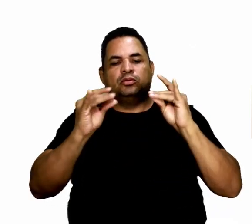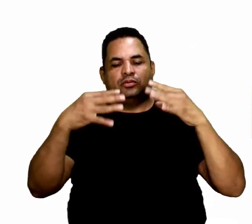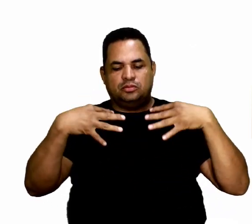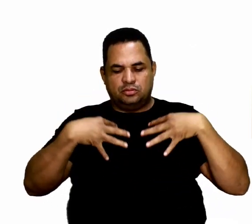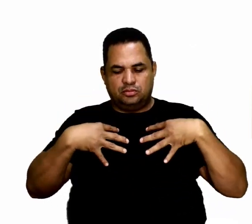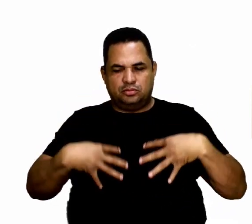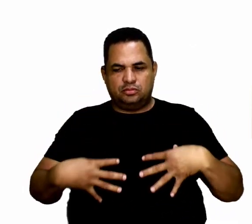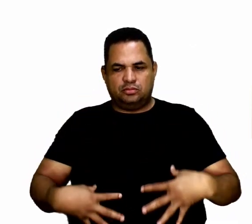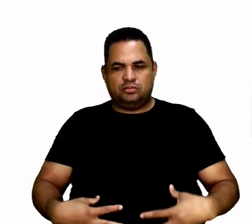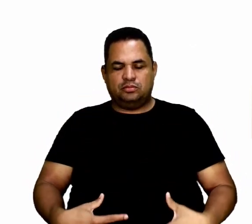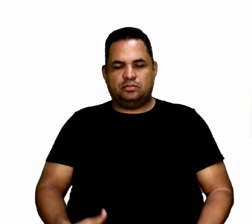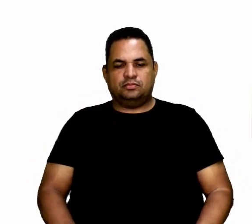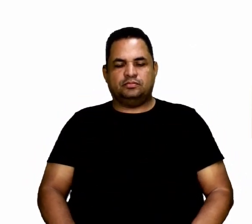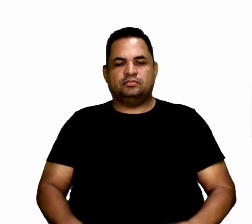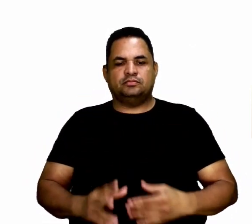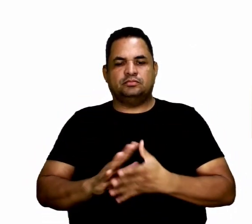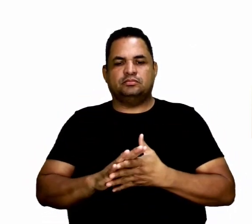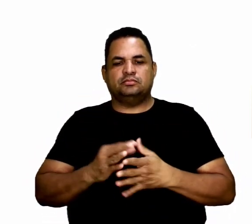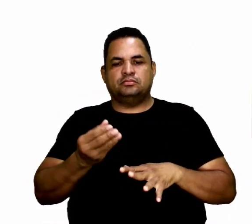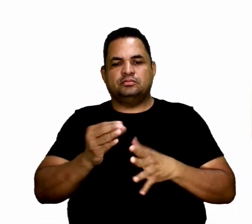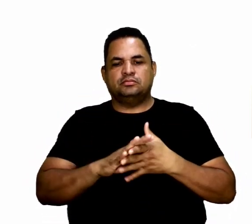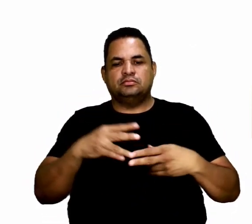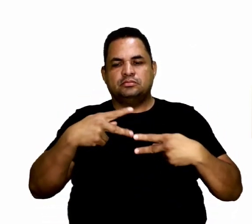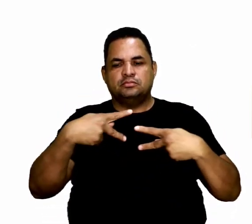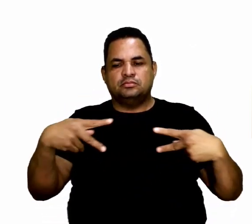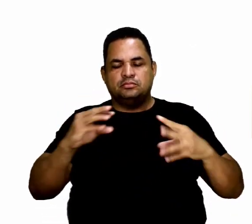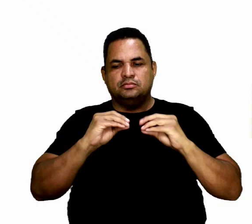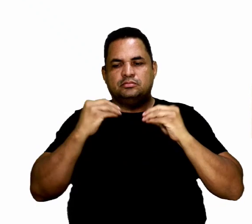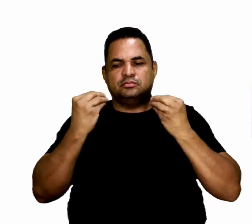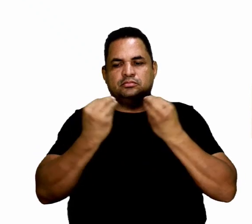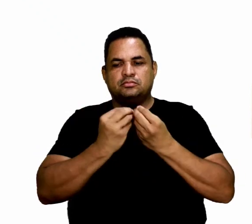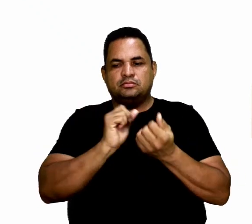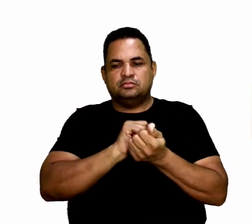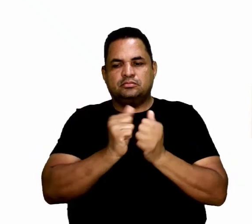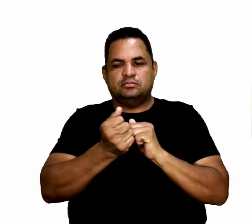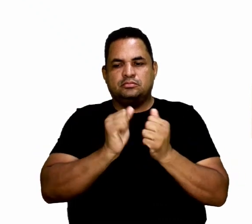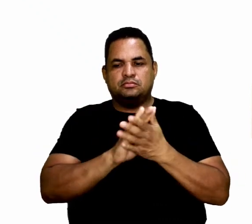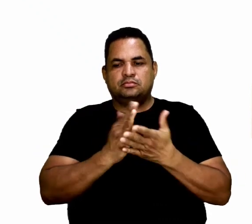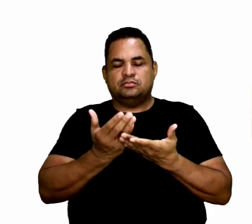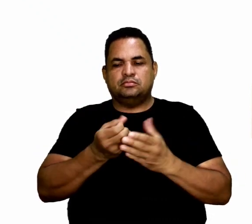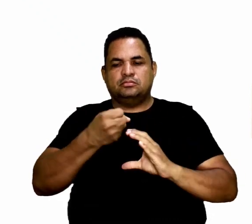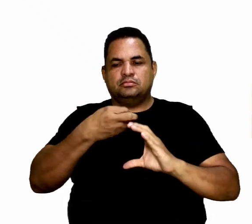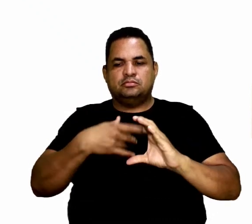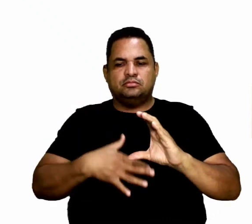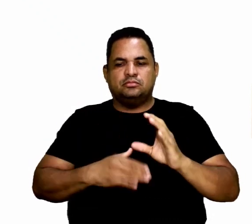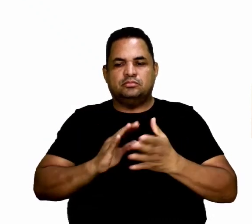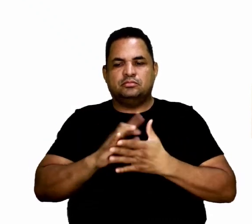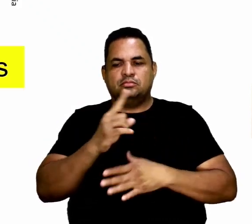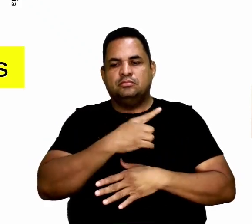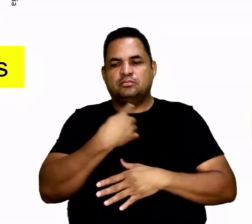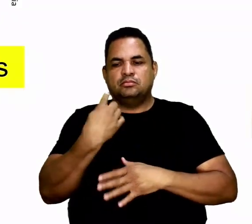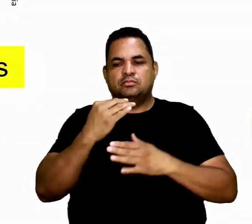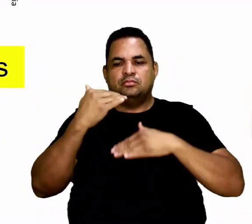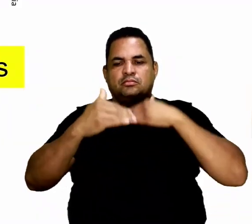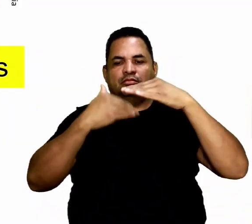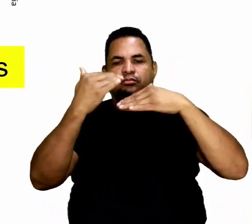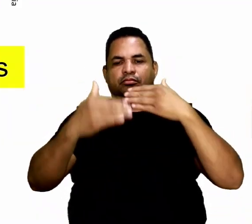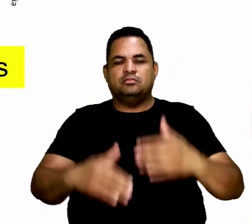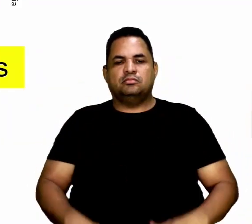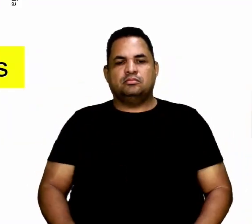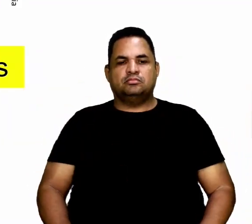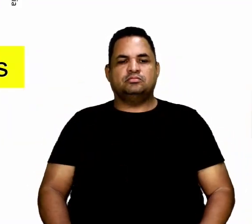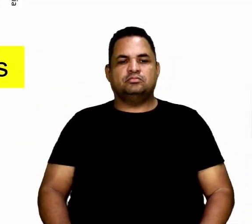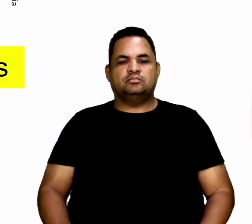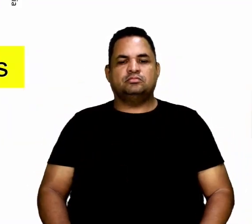proteínas aí, né? São substâncias reguladoras aí de algumas funções do nosso desenvolvimento.